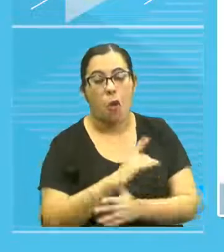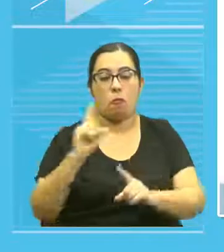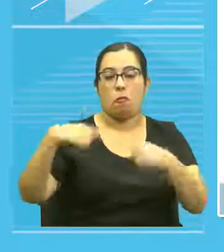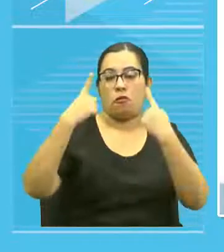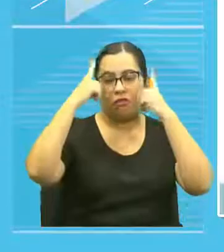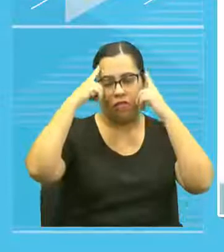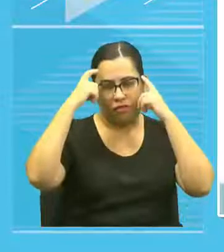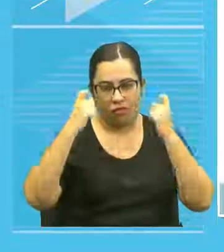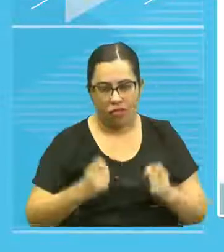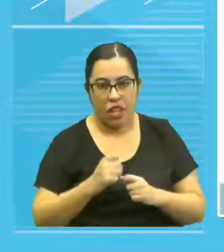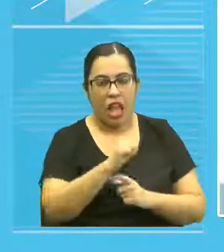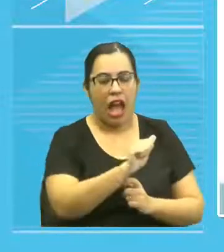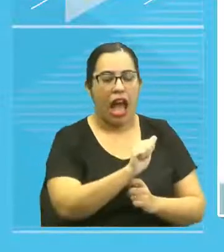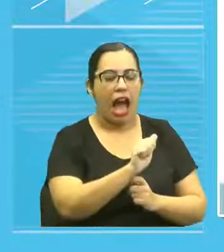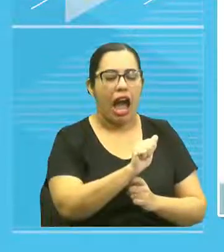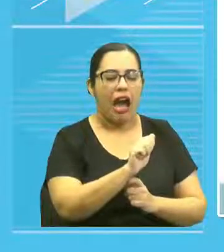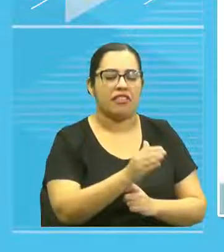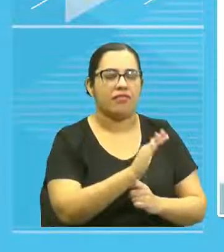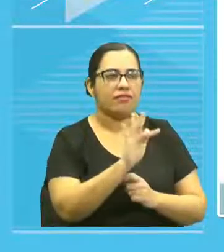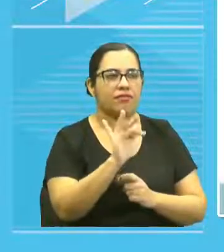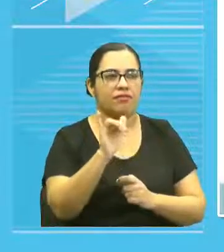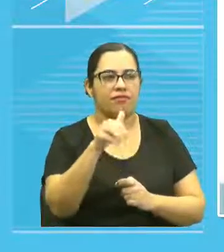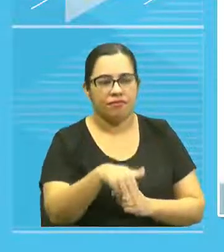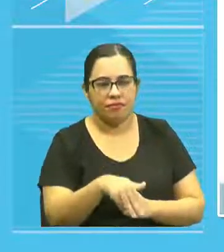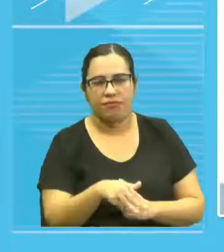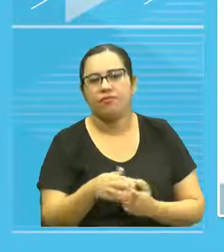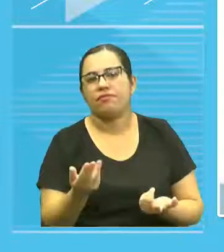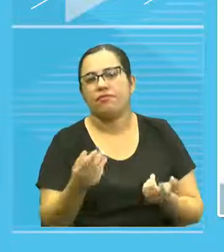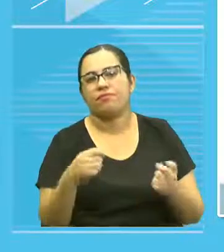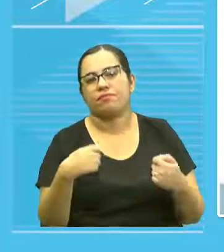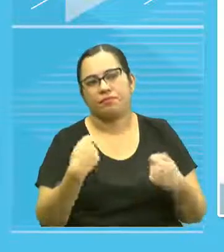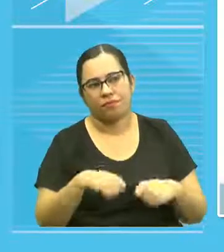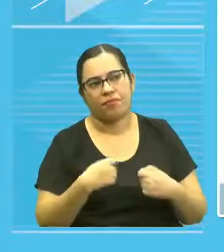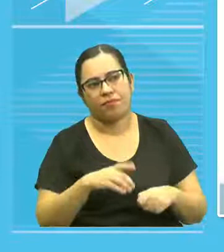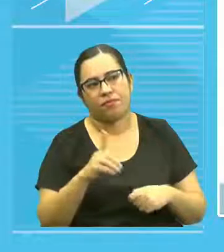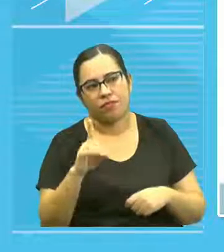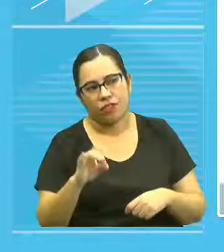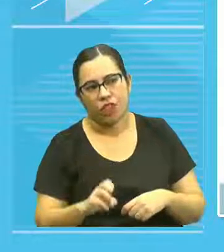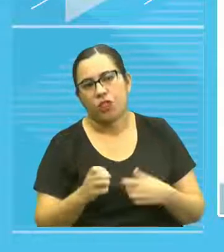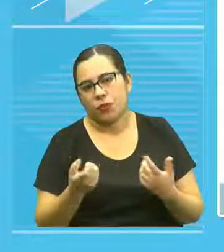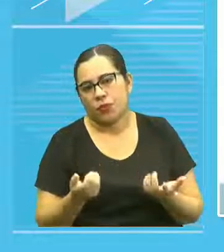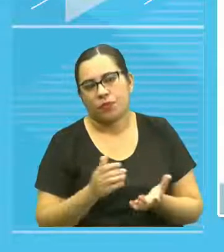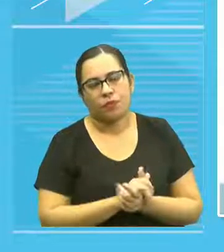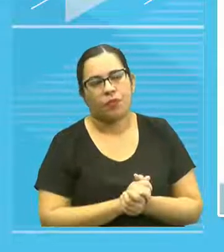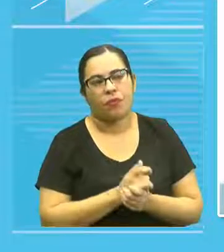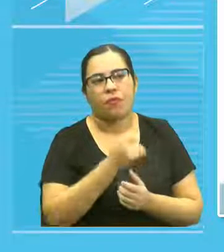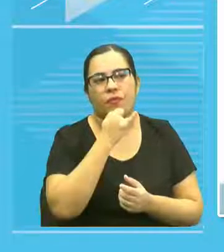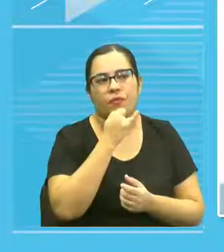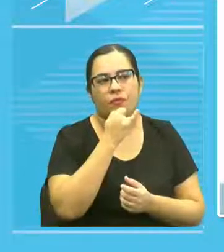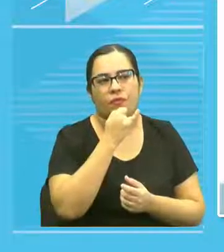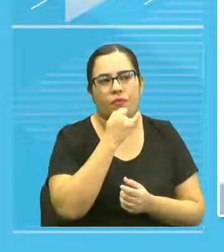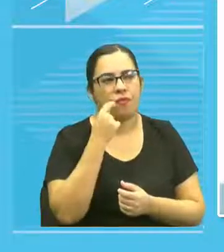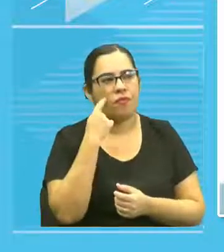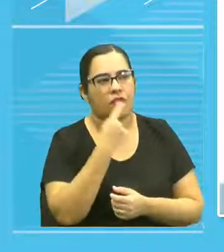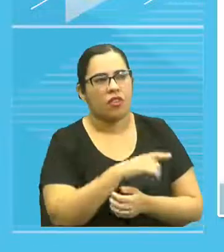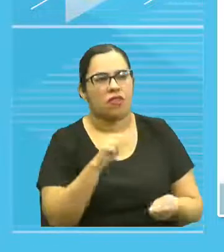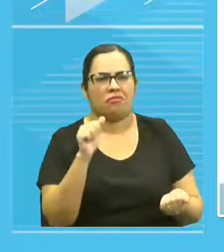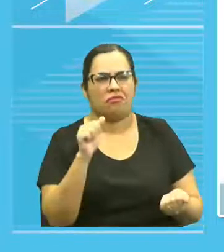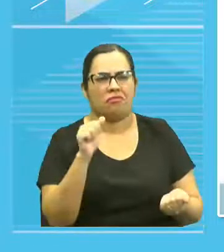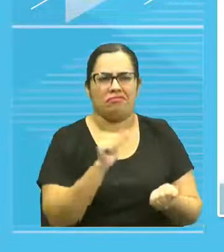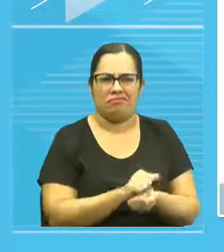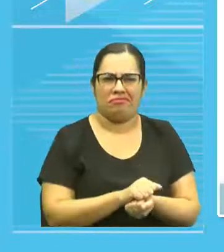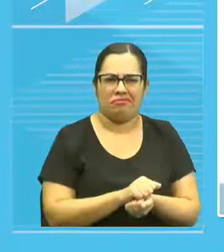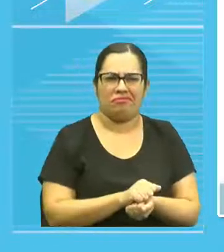violências afim de ir é a hora que tu vai usar o a fimde e se tu for usar o afim junto